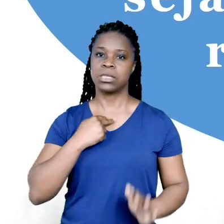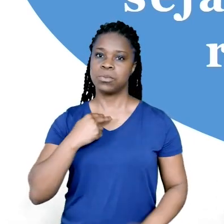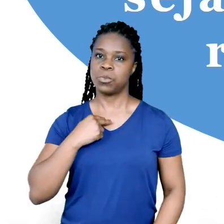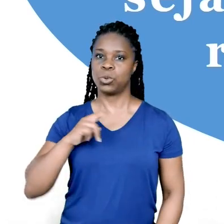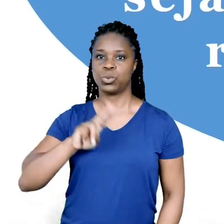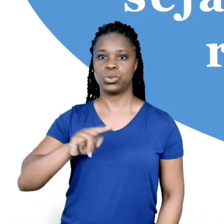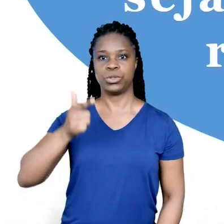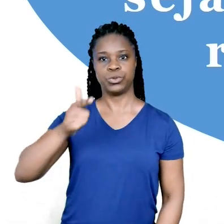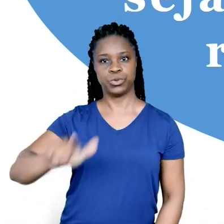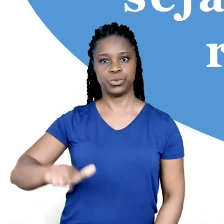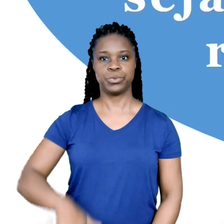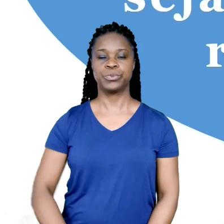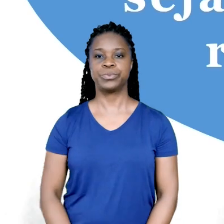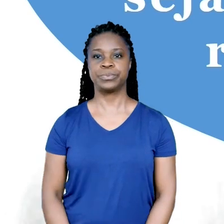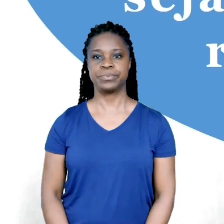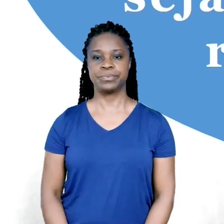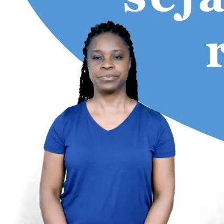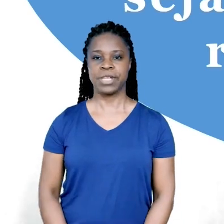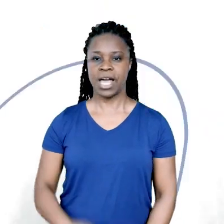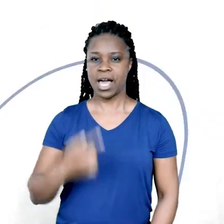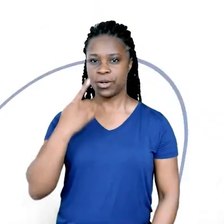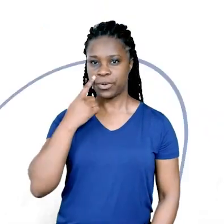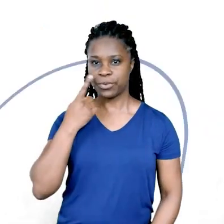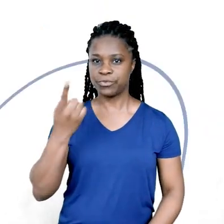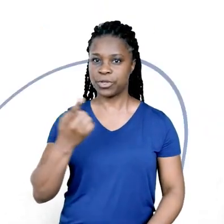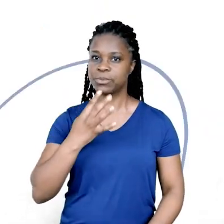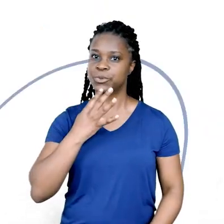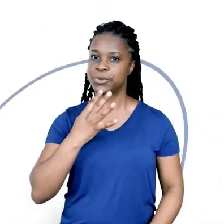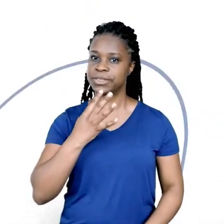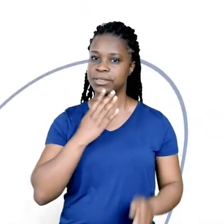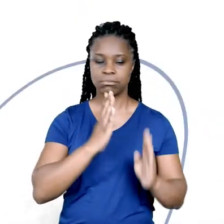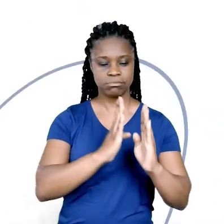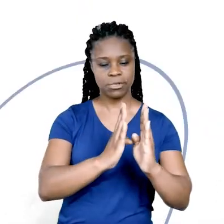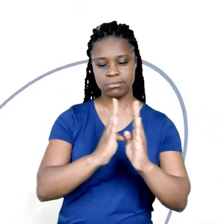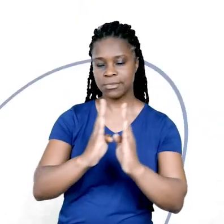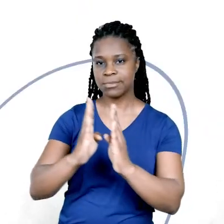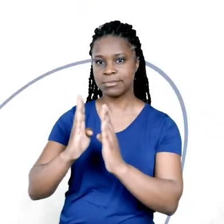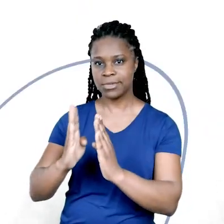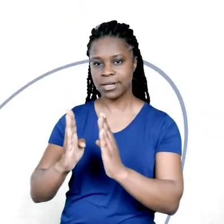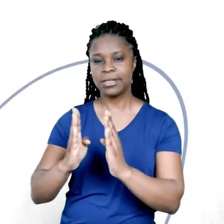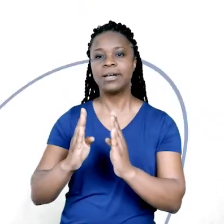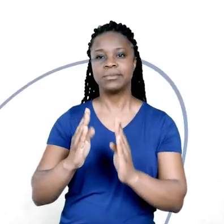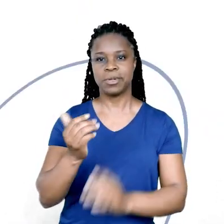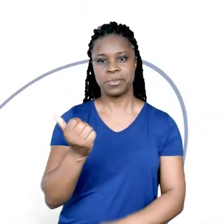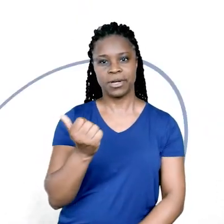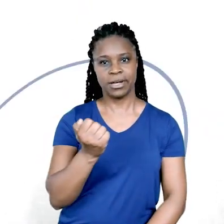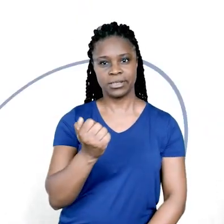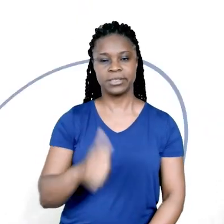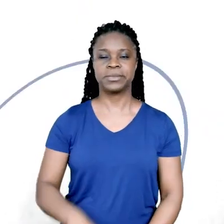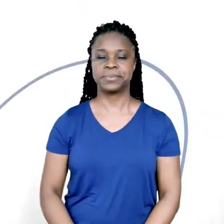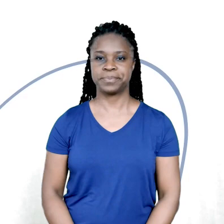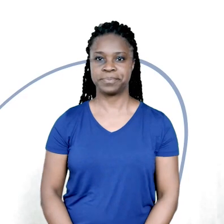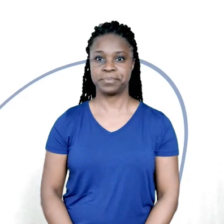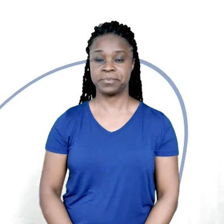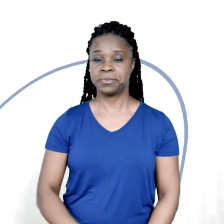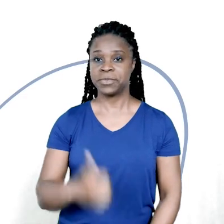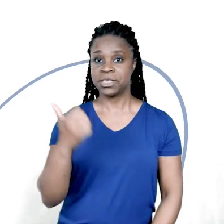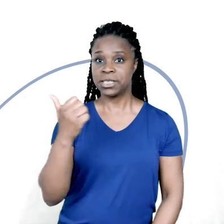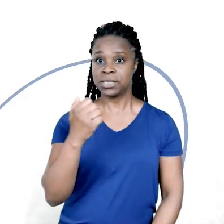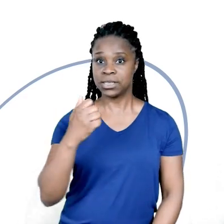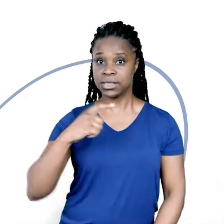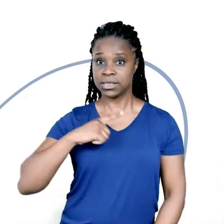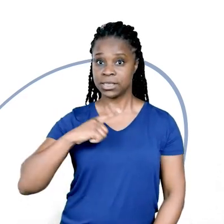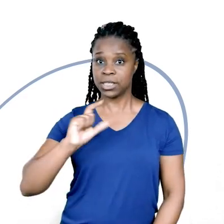possível recarregá-la. Vamos agora conhecer as partes que compõem a caneta. A caneta é